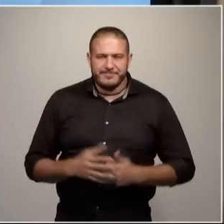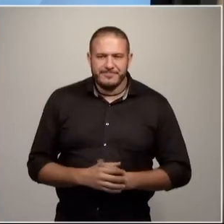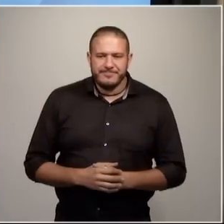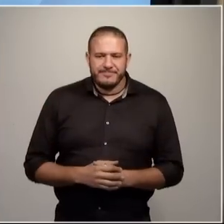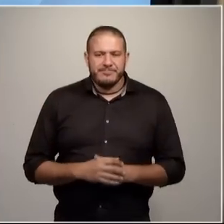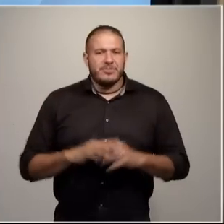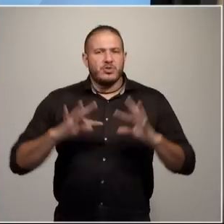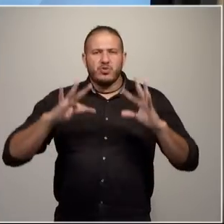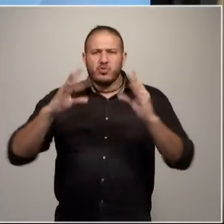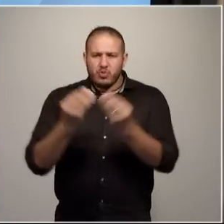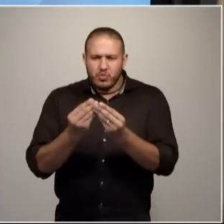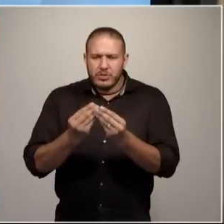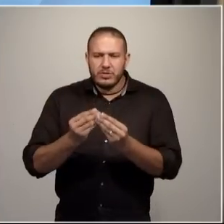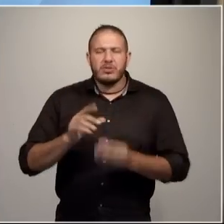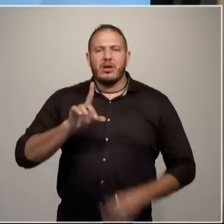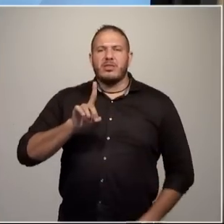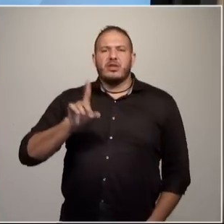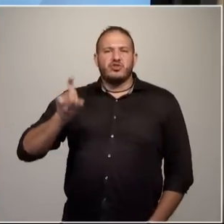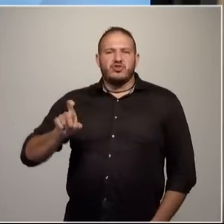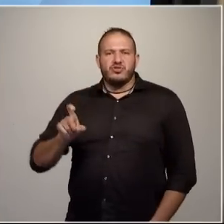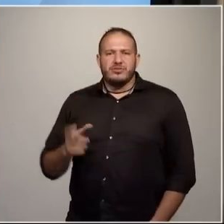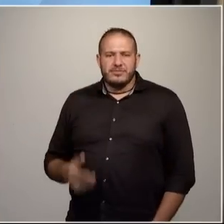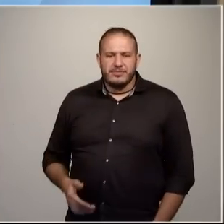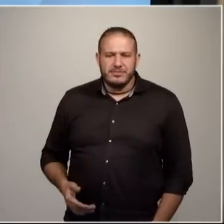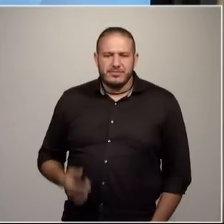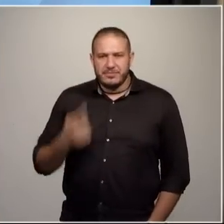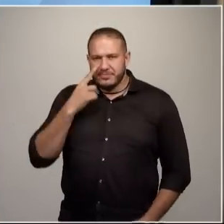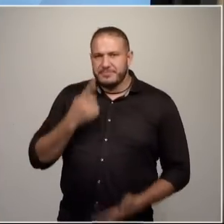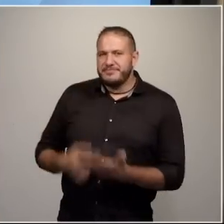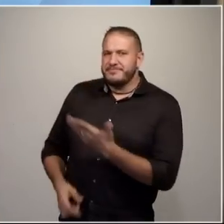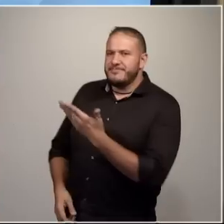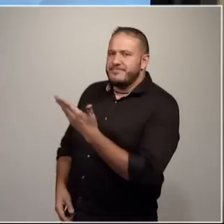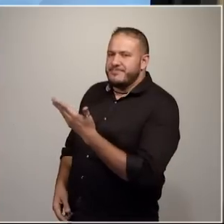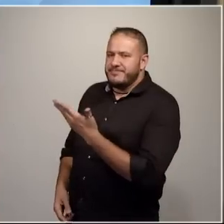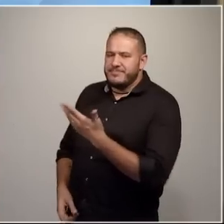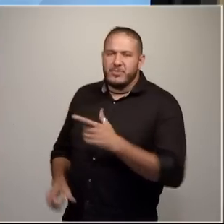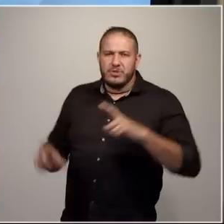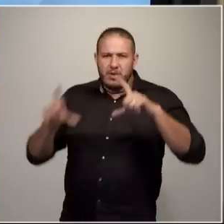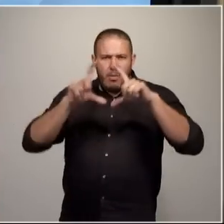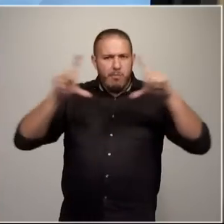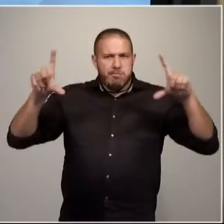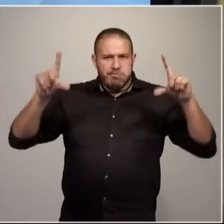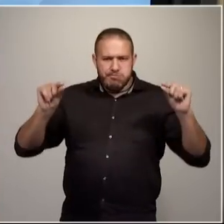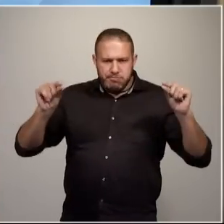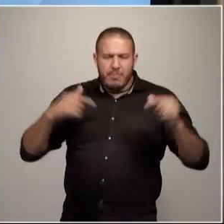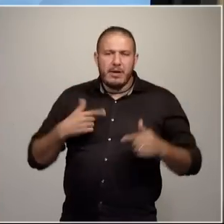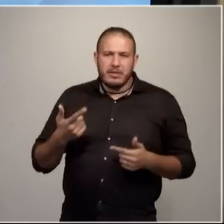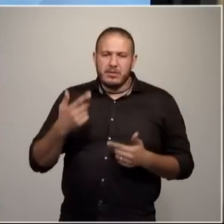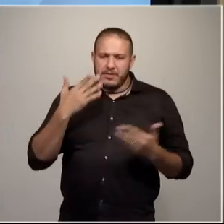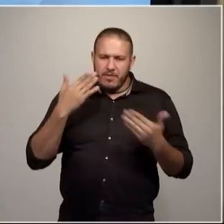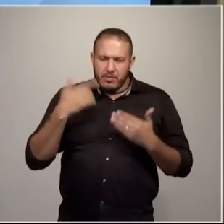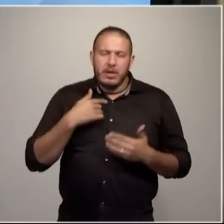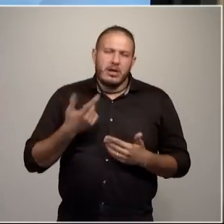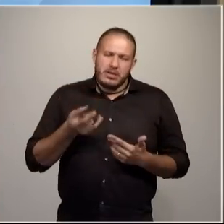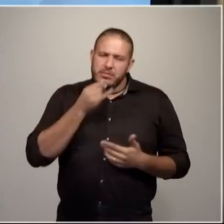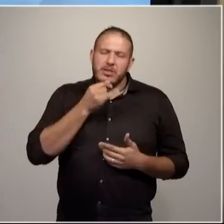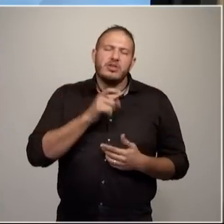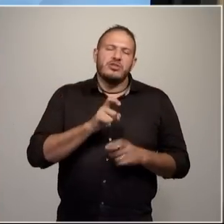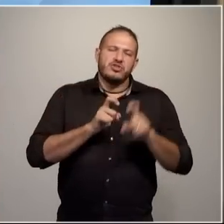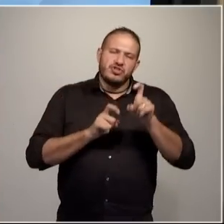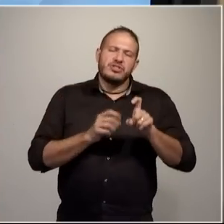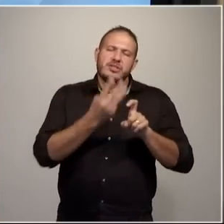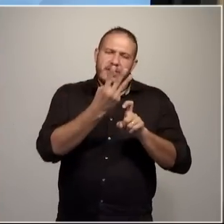Tudo isso integra o dx. Agora veja, agora se faz uma primitiva em x, isso aqui é x3 sobre